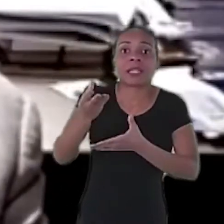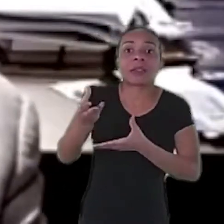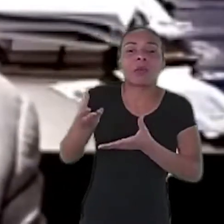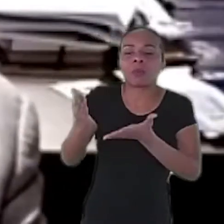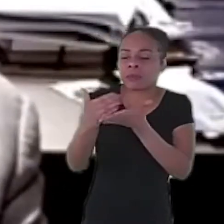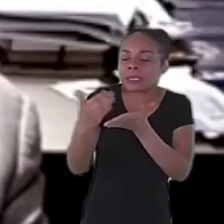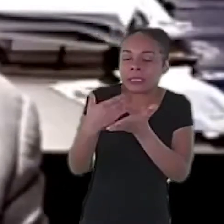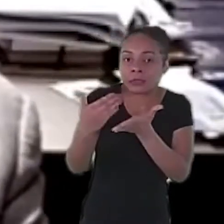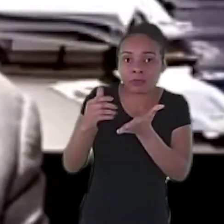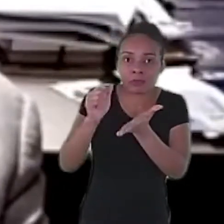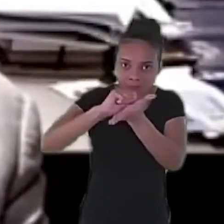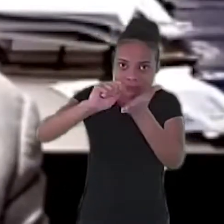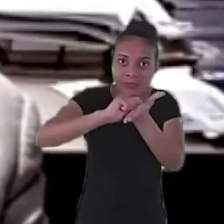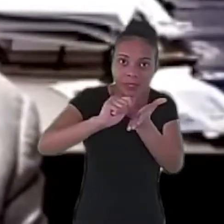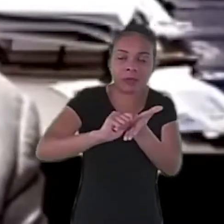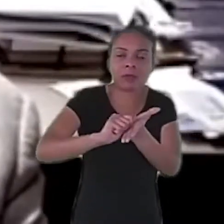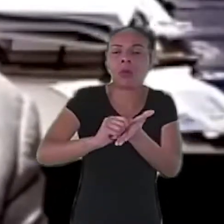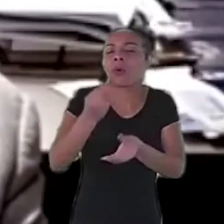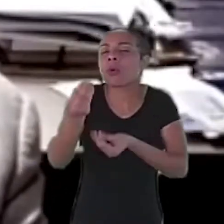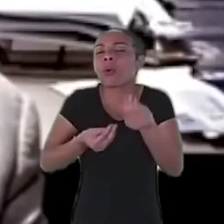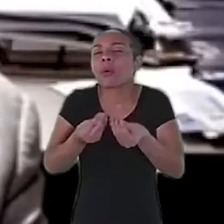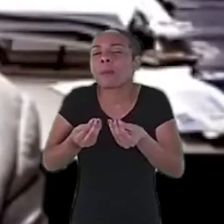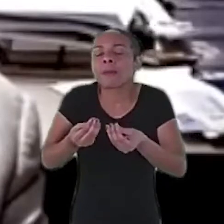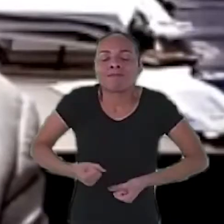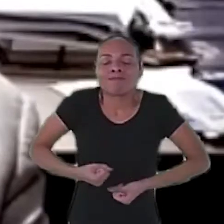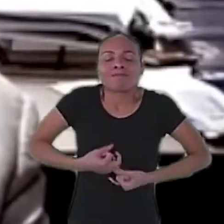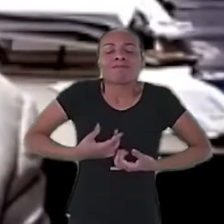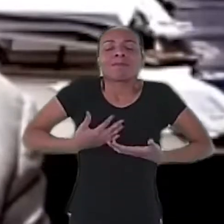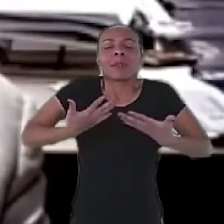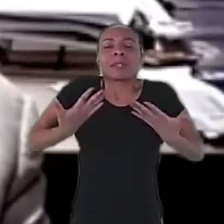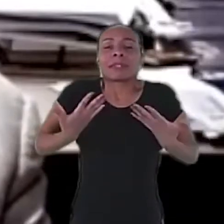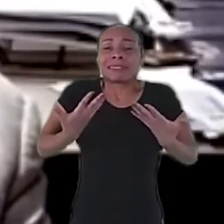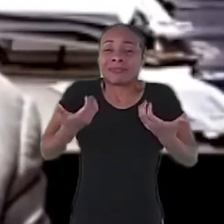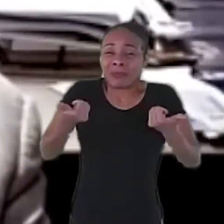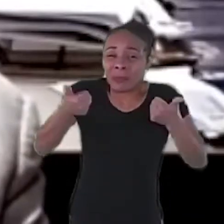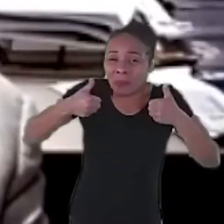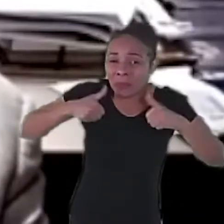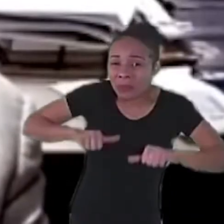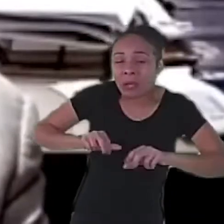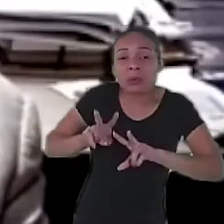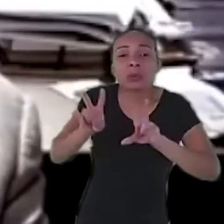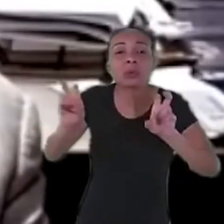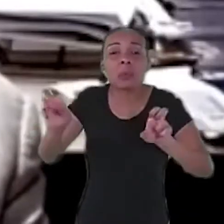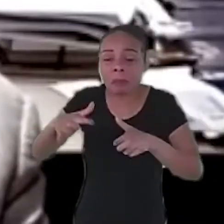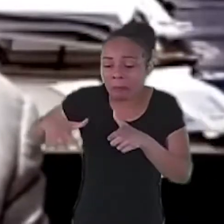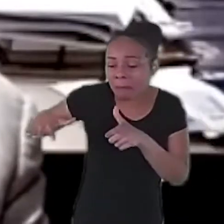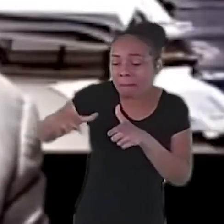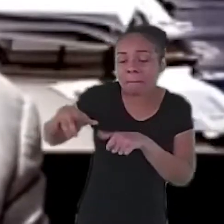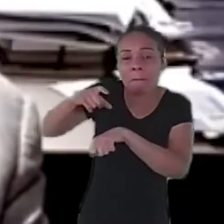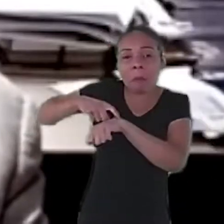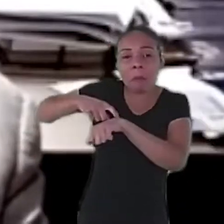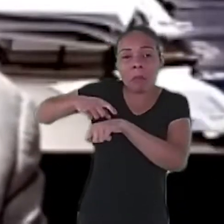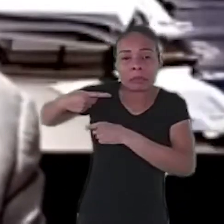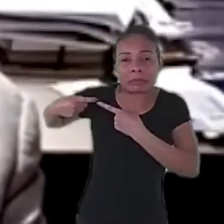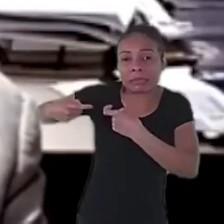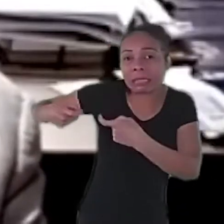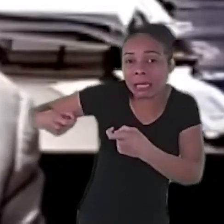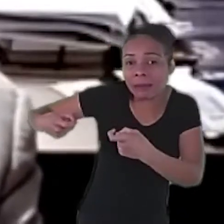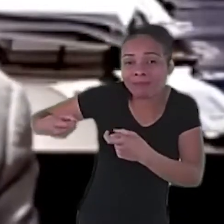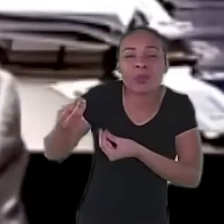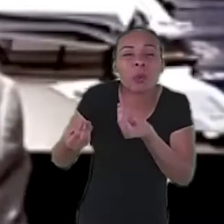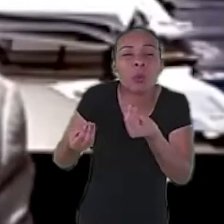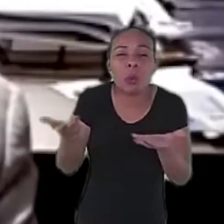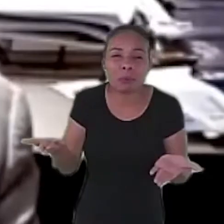Esperança Frustrada do Desmantelamento da Economia de Guerra. E nós estamos vendo hoje